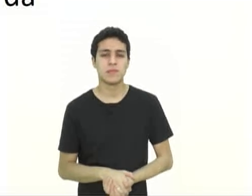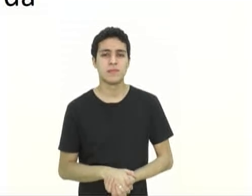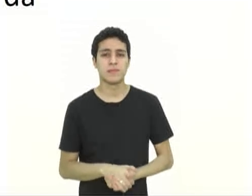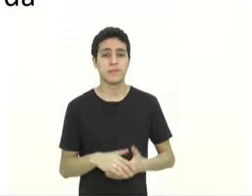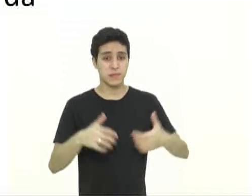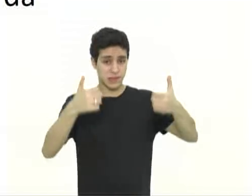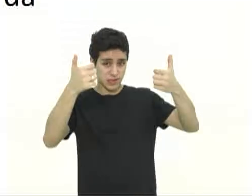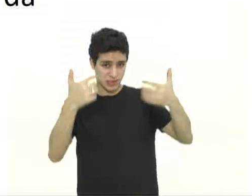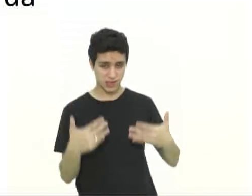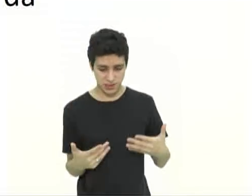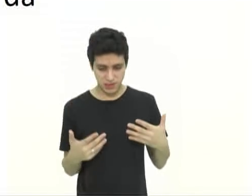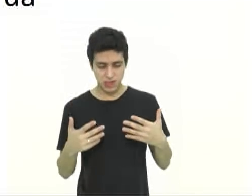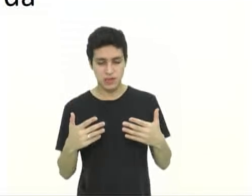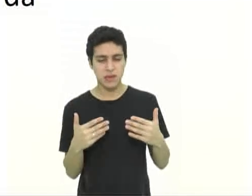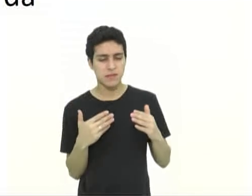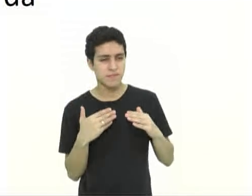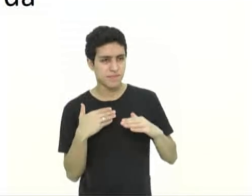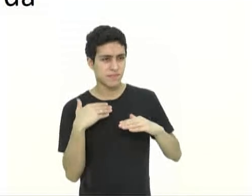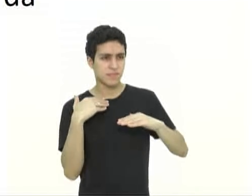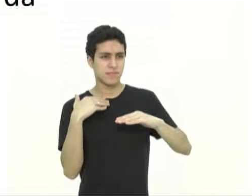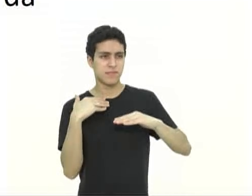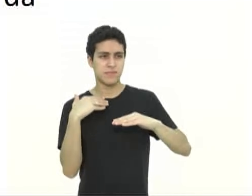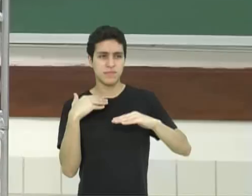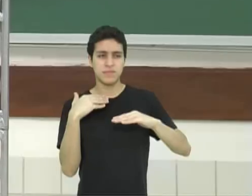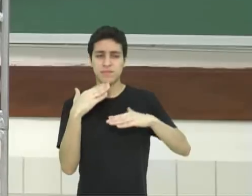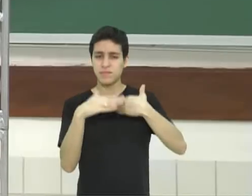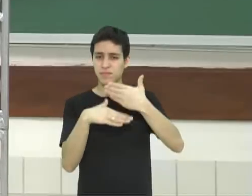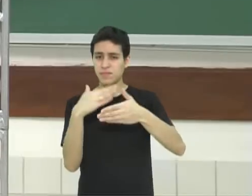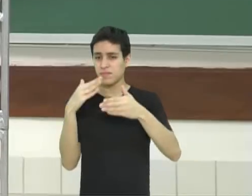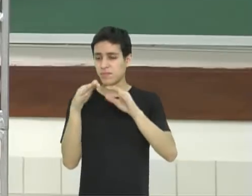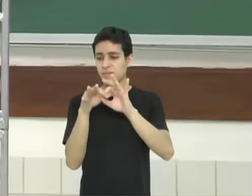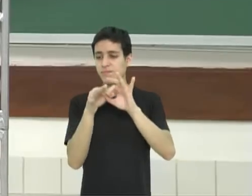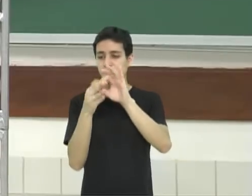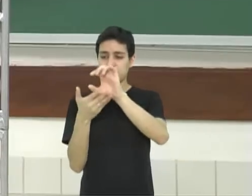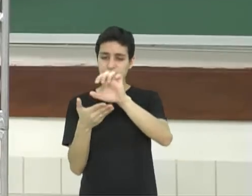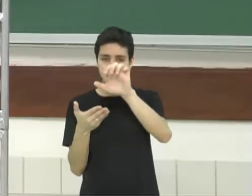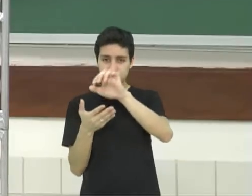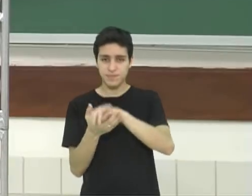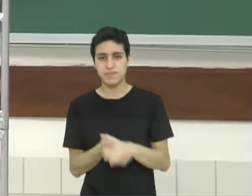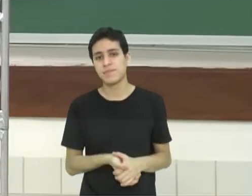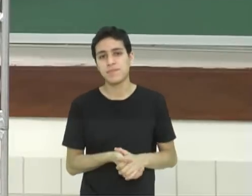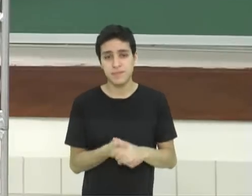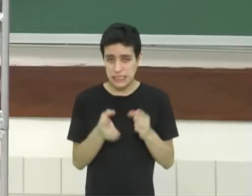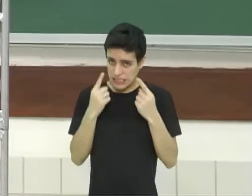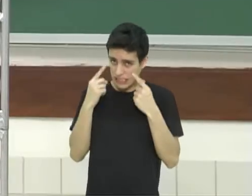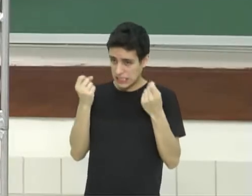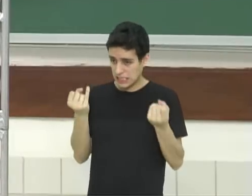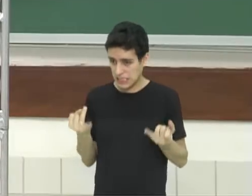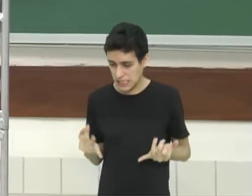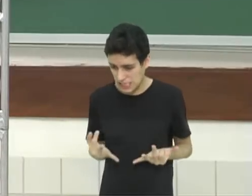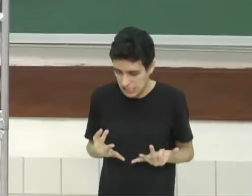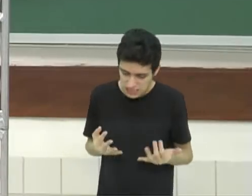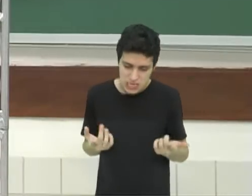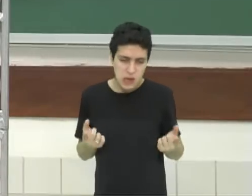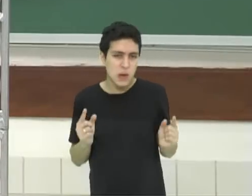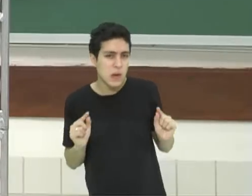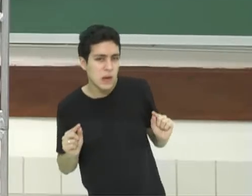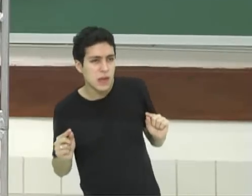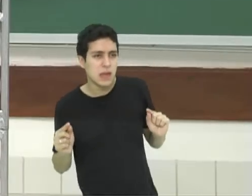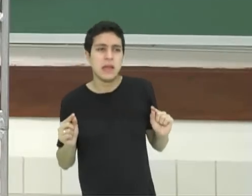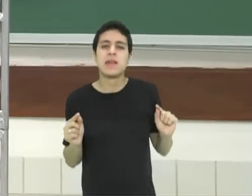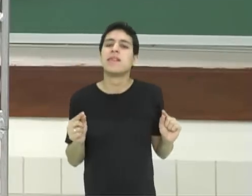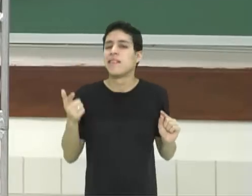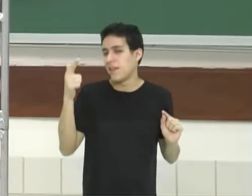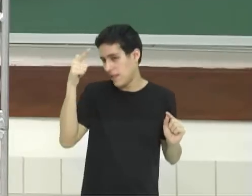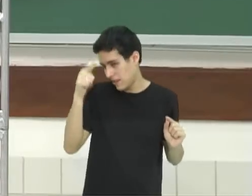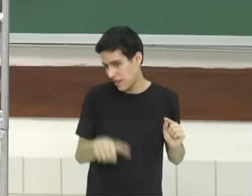Vamos ao desenvolvimento, né, na União Europeia. É interessante, dessa vez, será que eu vou falar de novo? Crescimento econômico, vou falar